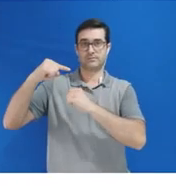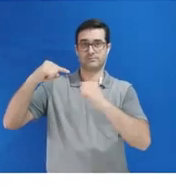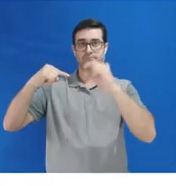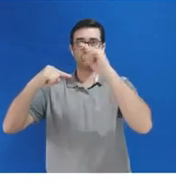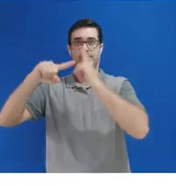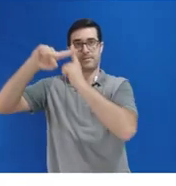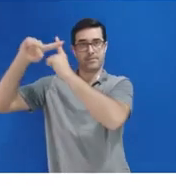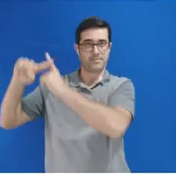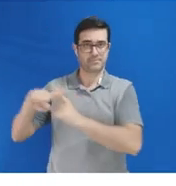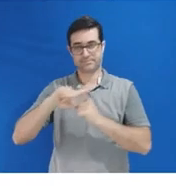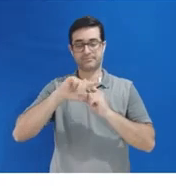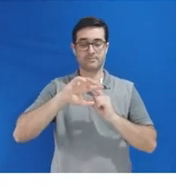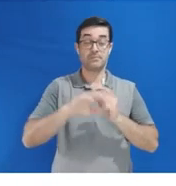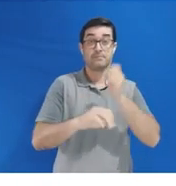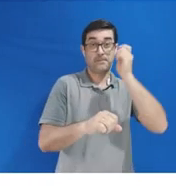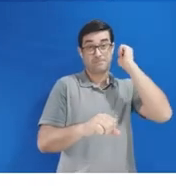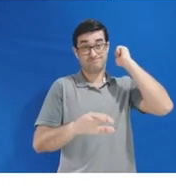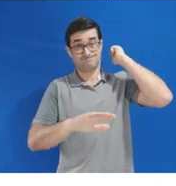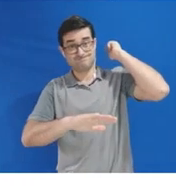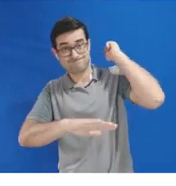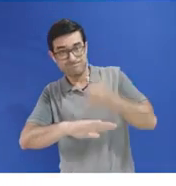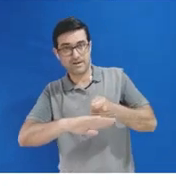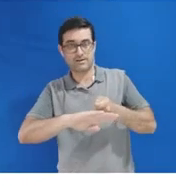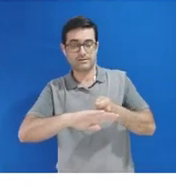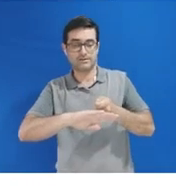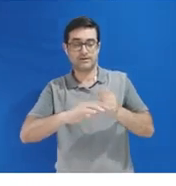que eu bato, eu vou fazer com que ele